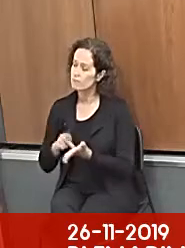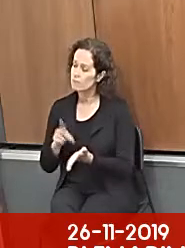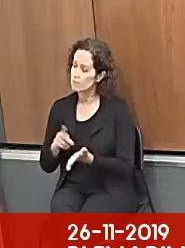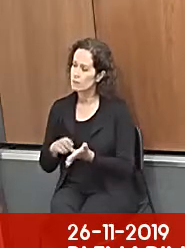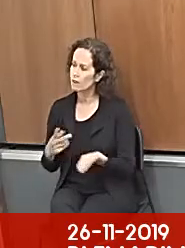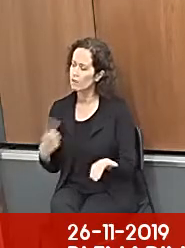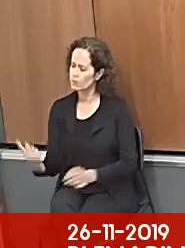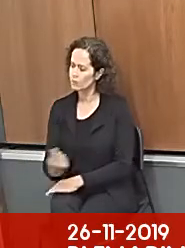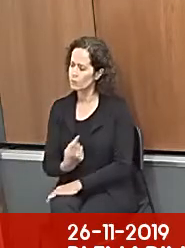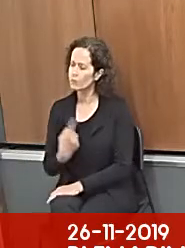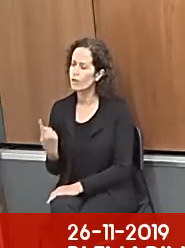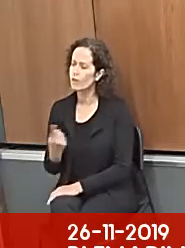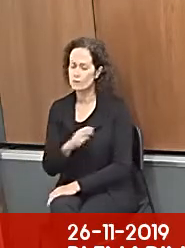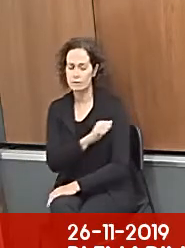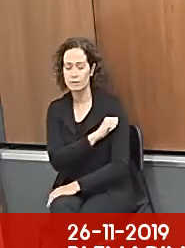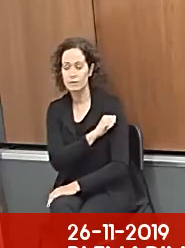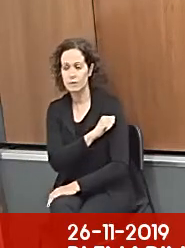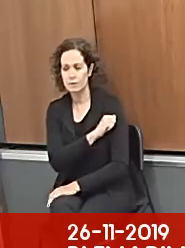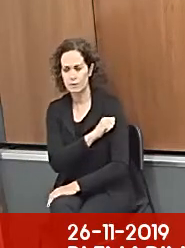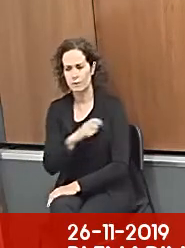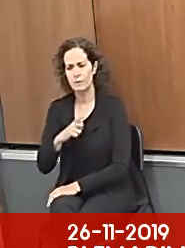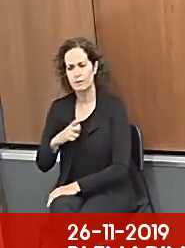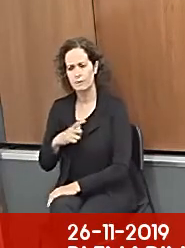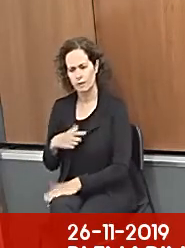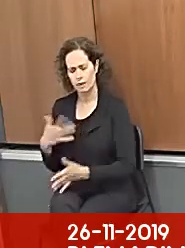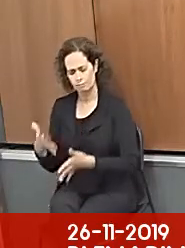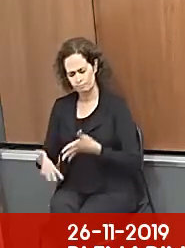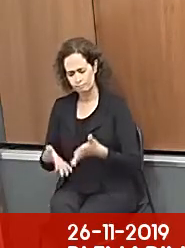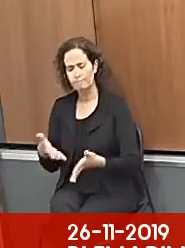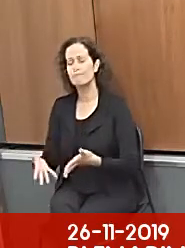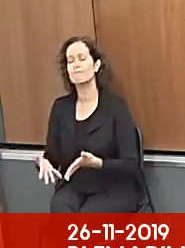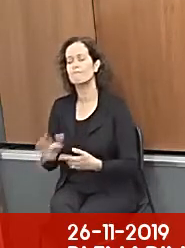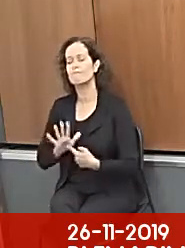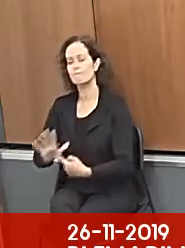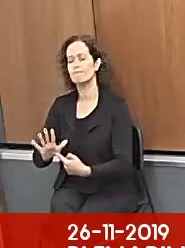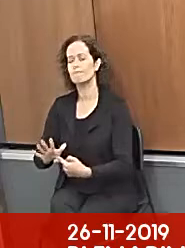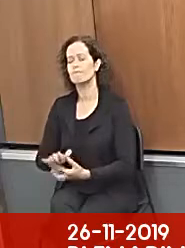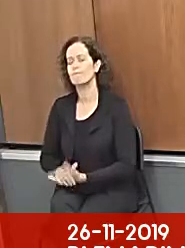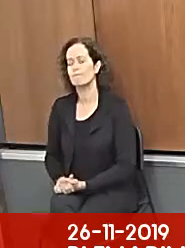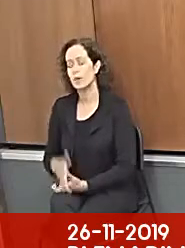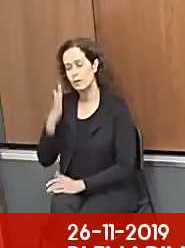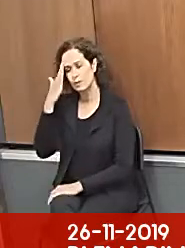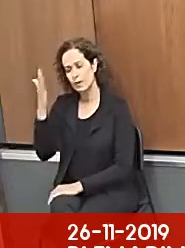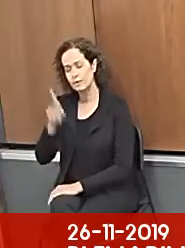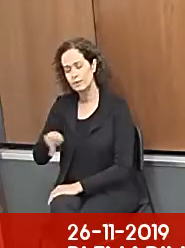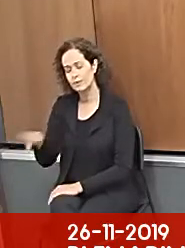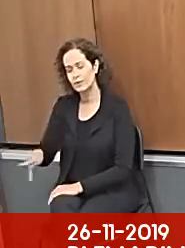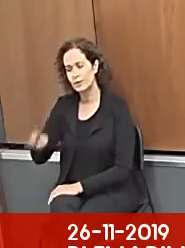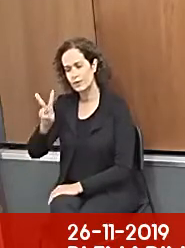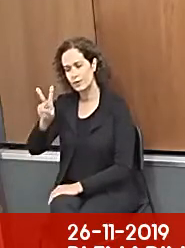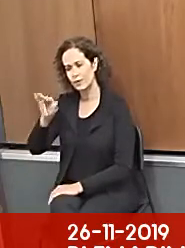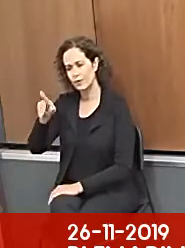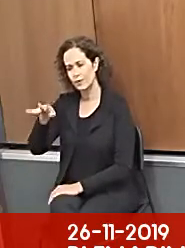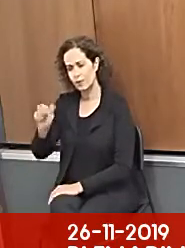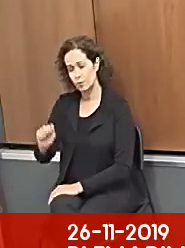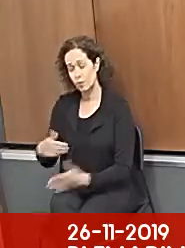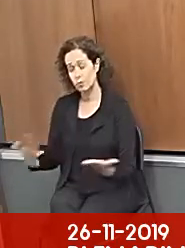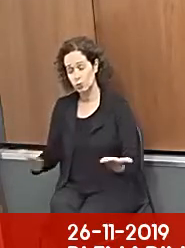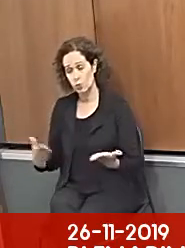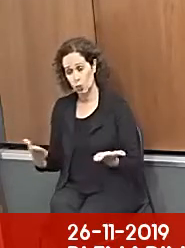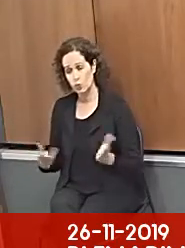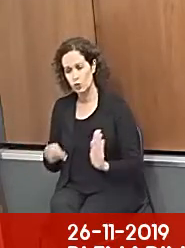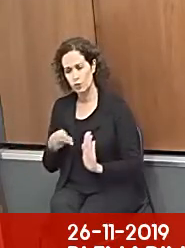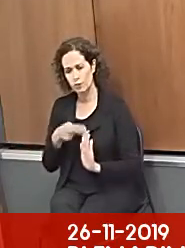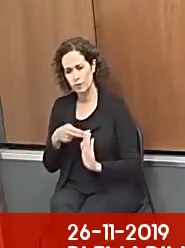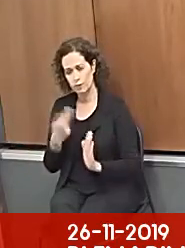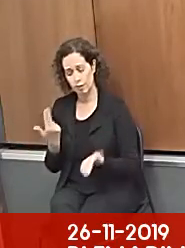nosso alunado tenha vez e voz. Muito obrigado, doutora Vilma, professora Vilma. Hoje nós votamos um requerimento aqui,